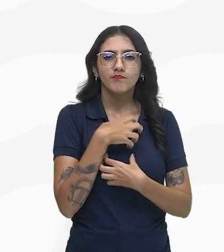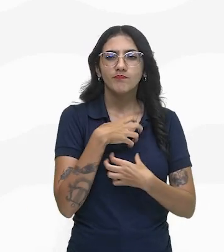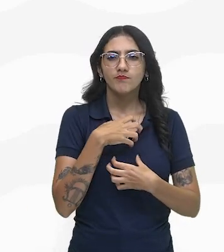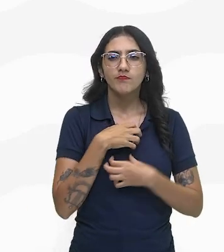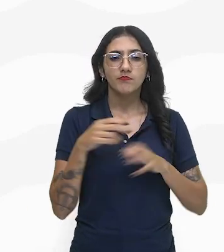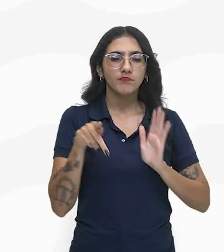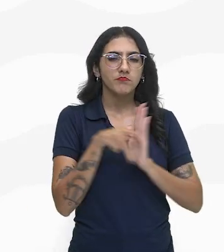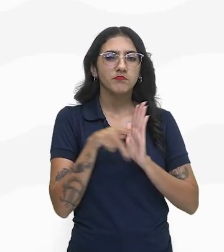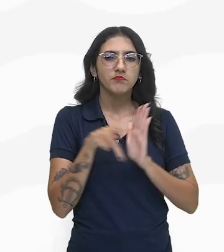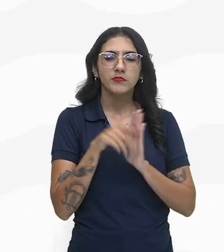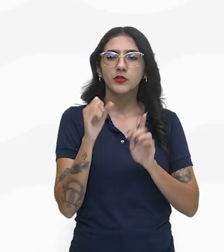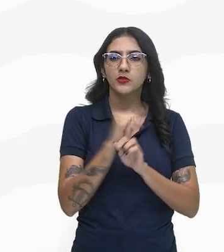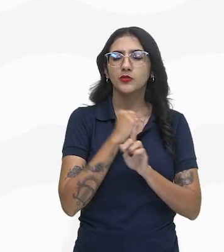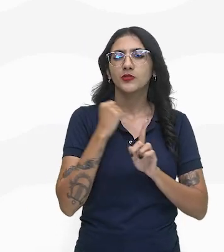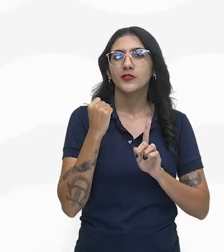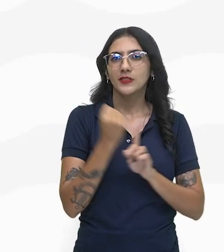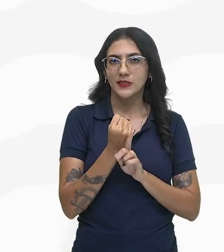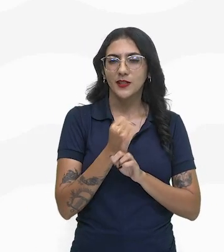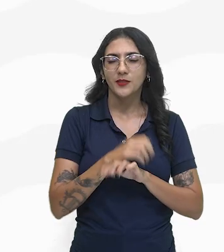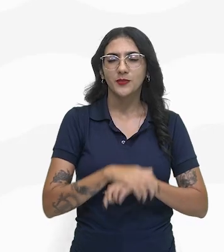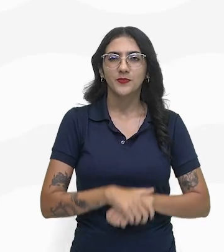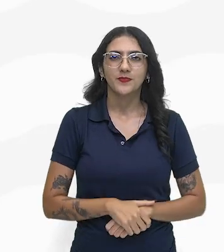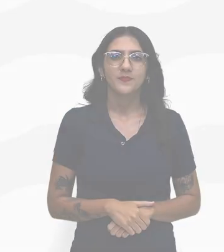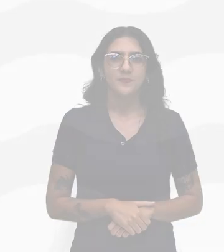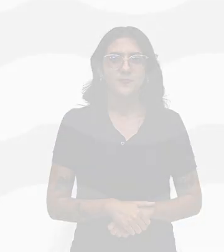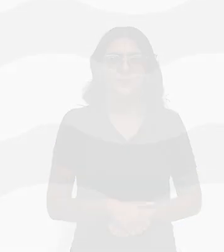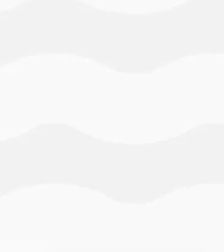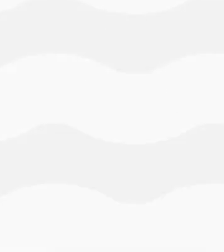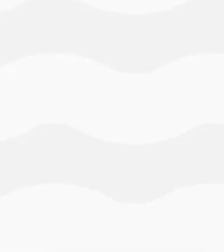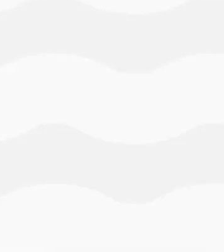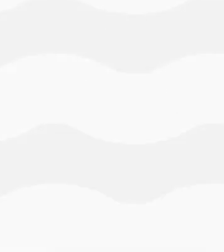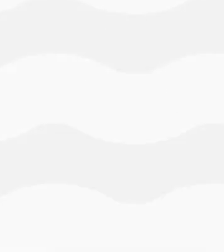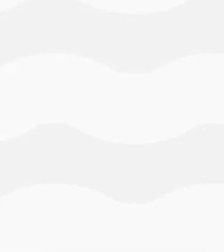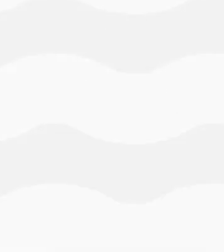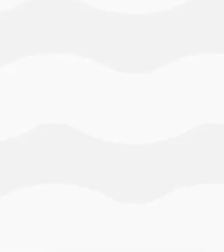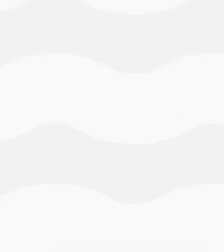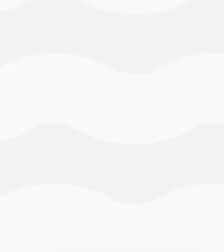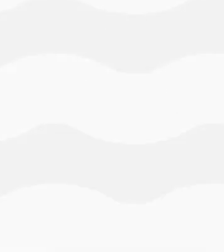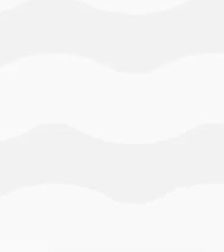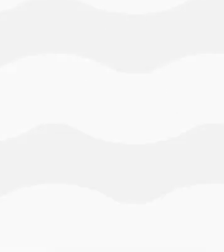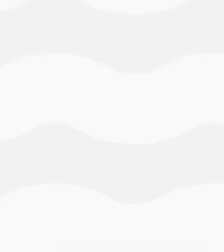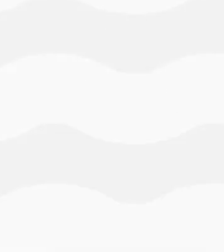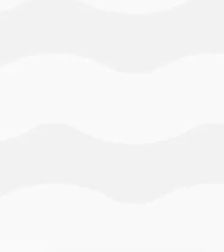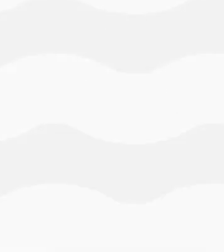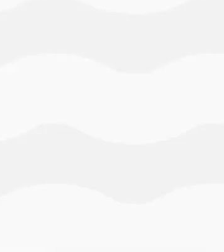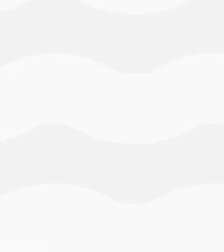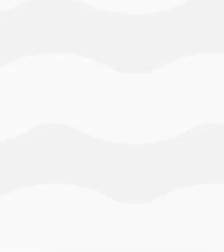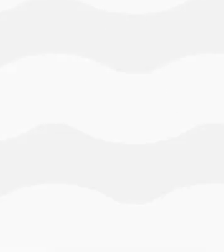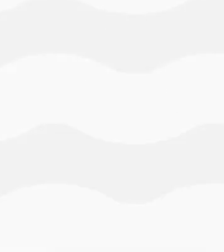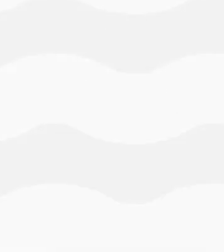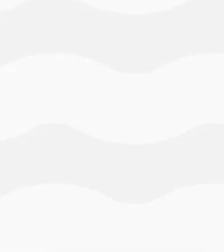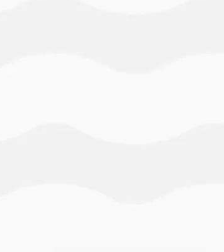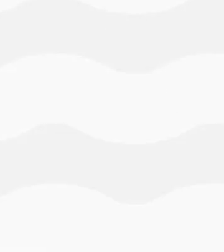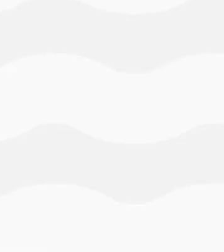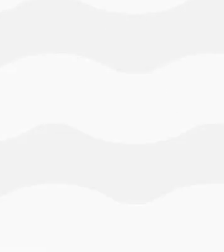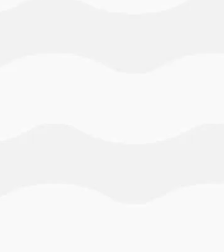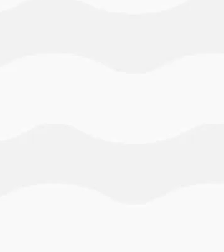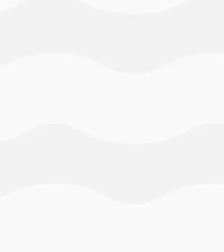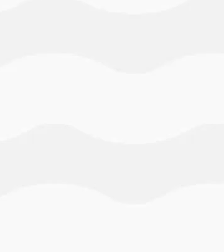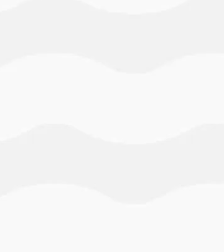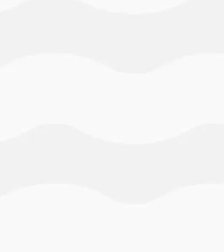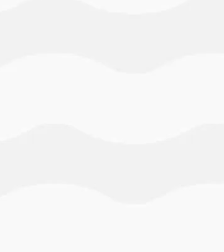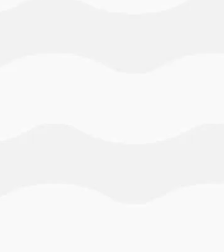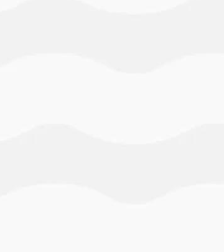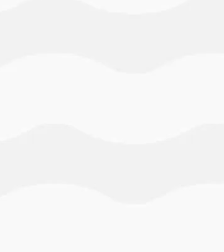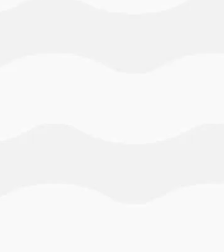uma mesma sociedade. É muito legal isso daí, né? Isso mesmo, isso mesmo. A gente ainda tem essas diferenças aqui entre como a sociedade